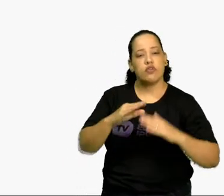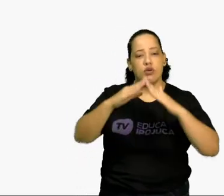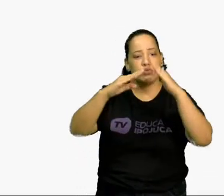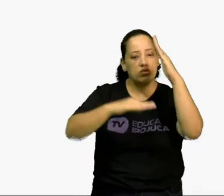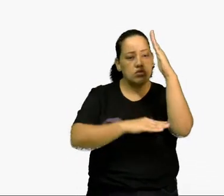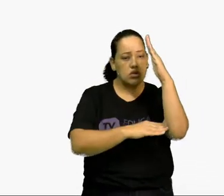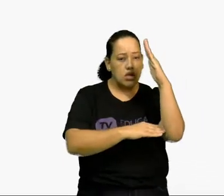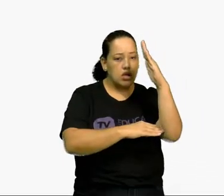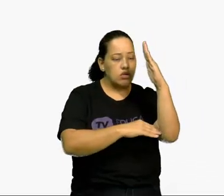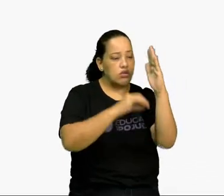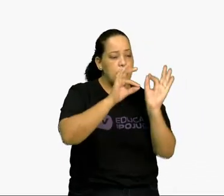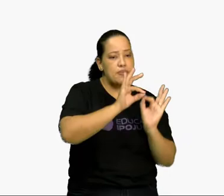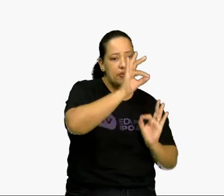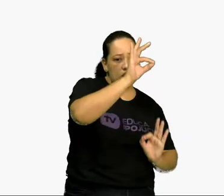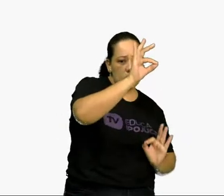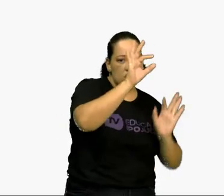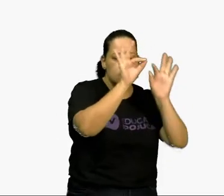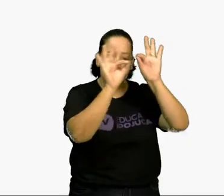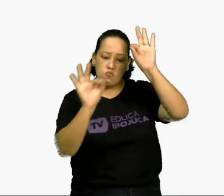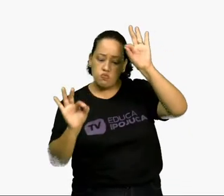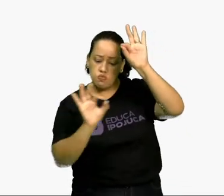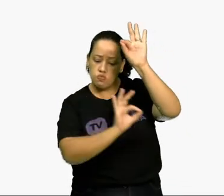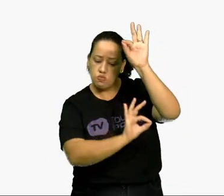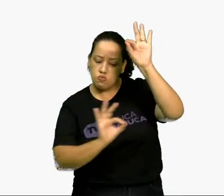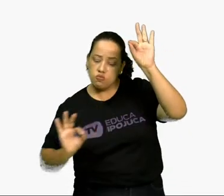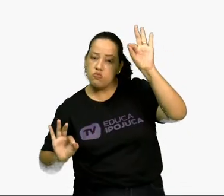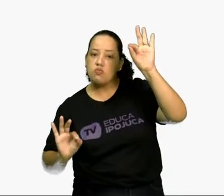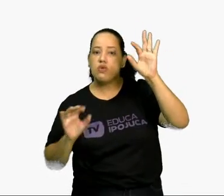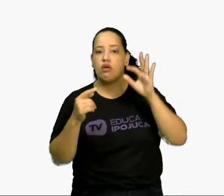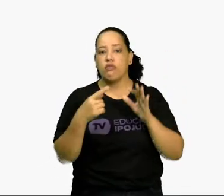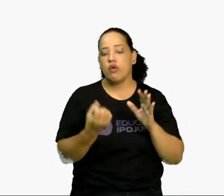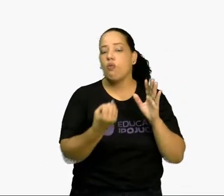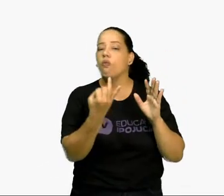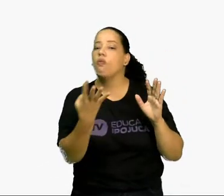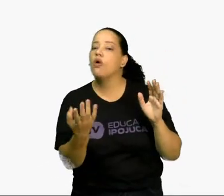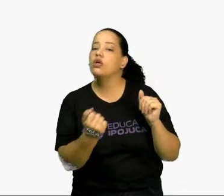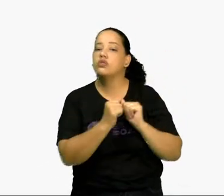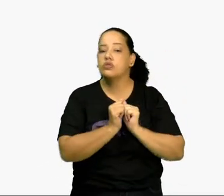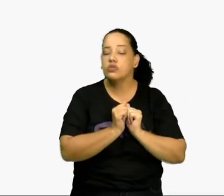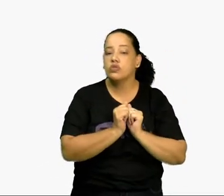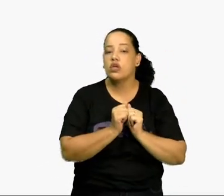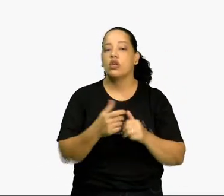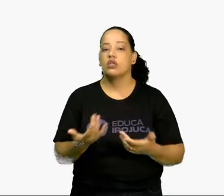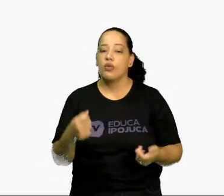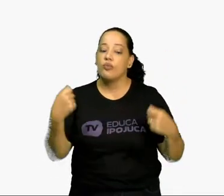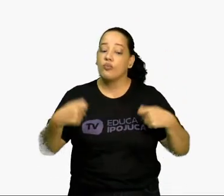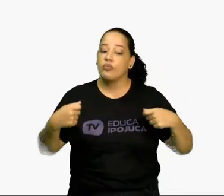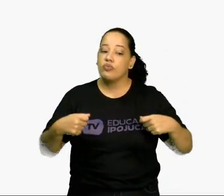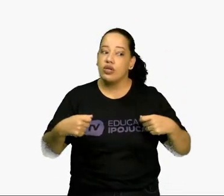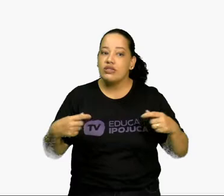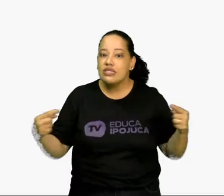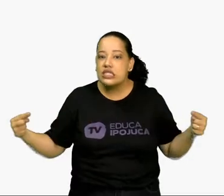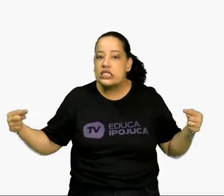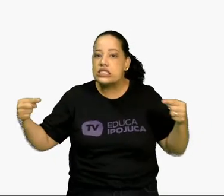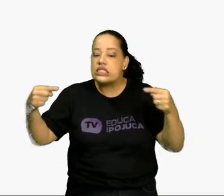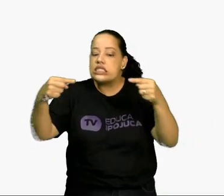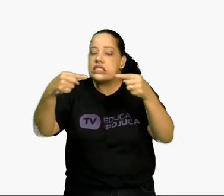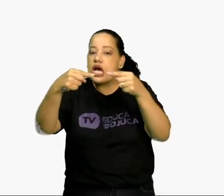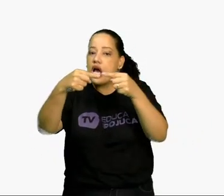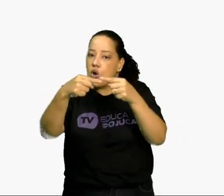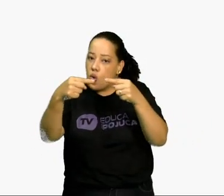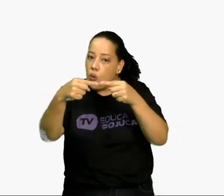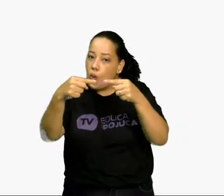a medida dos lados a medida dos ângulos Vamos tentar encaixar o outro se